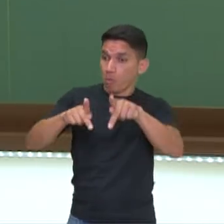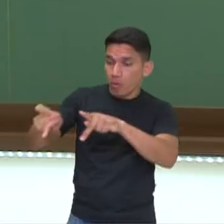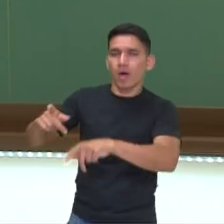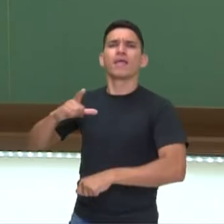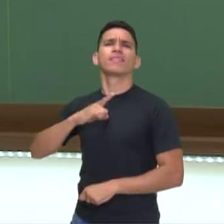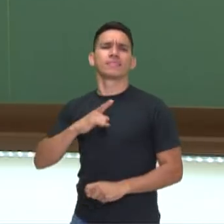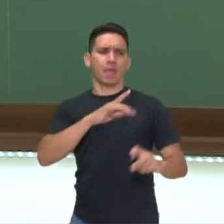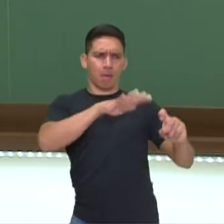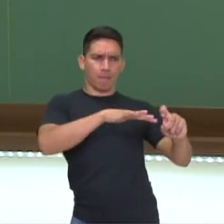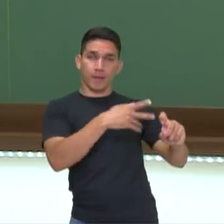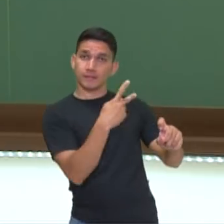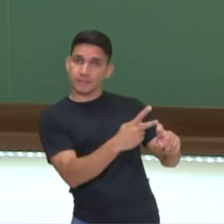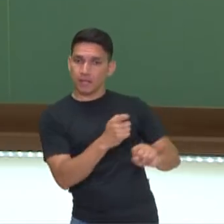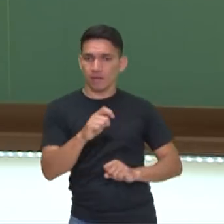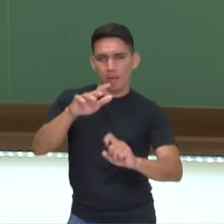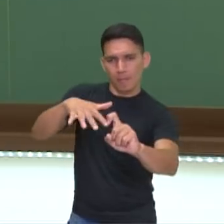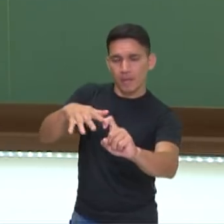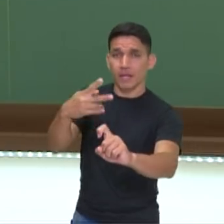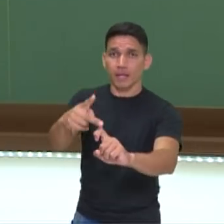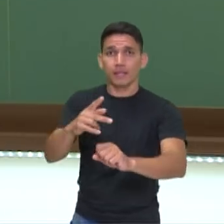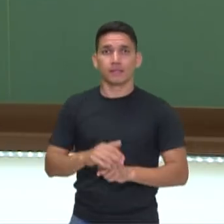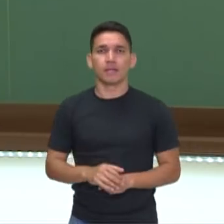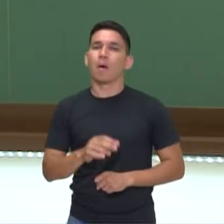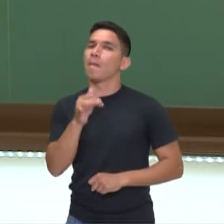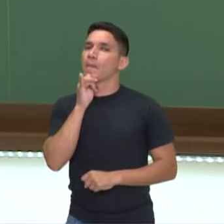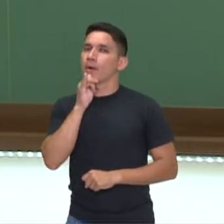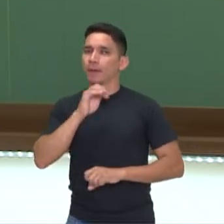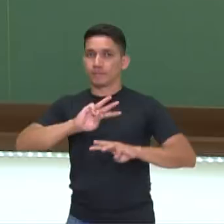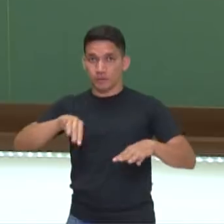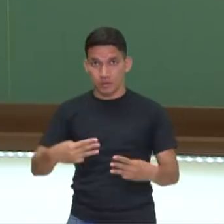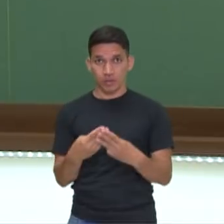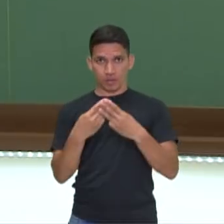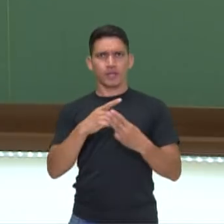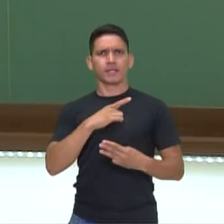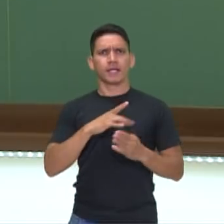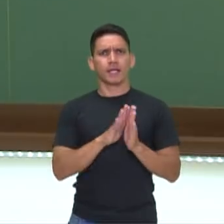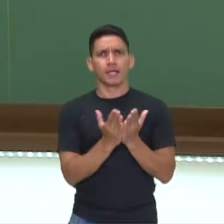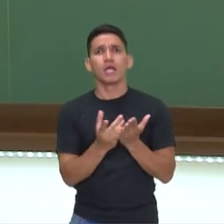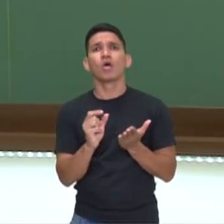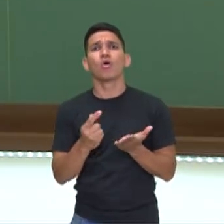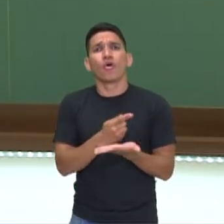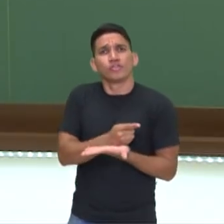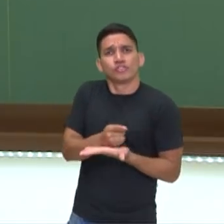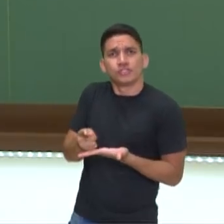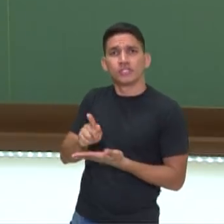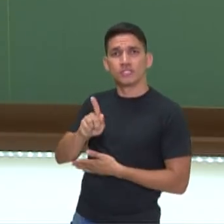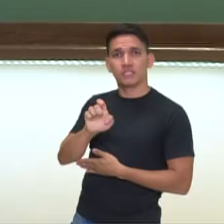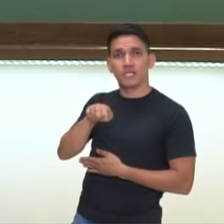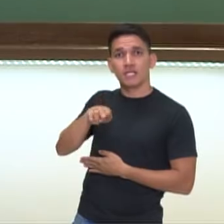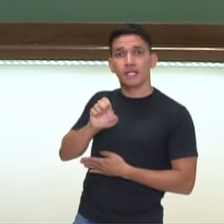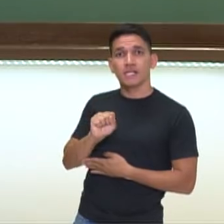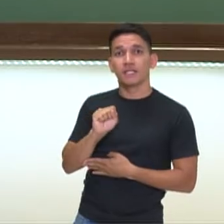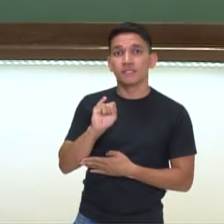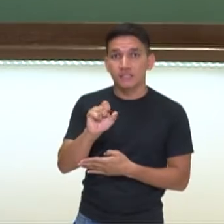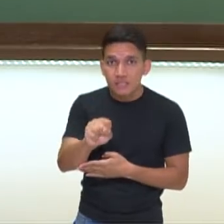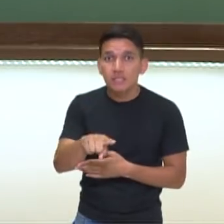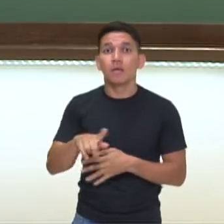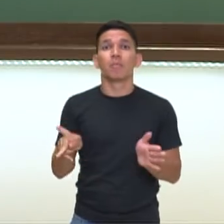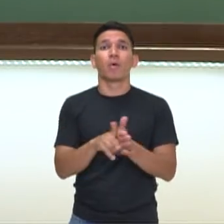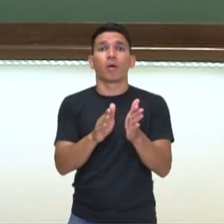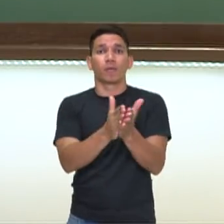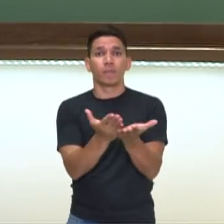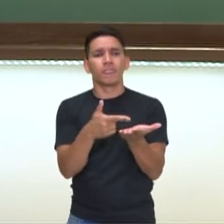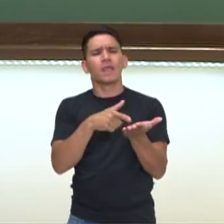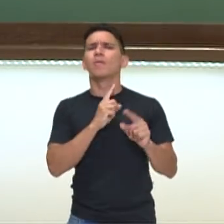exemplo, pensamento judaico-cristão tem a Gênese bíblica. Por que entra na categoria mito? Porque está explicando a